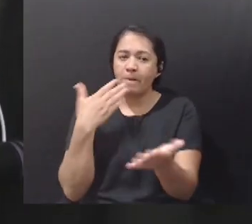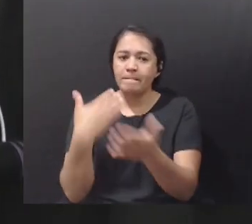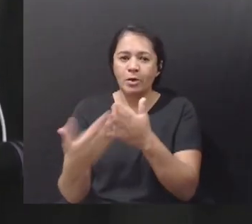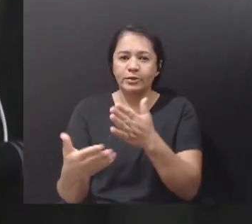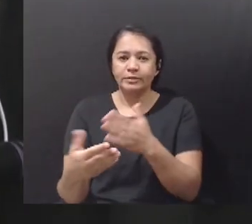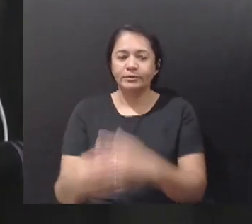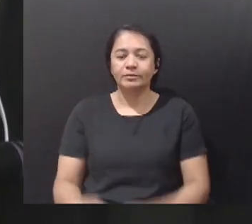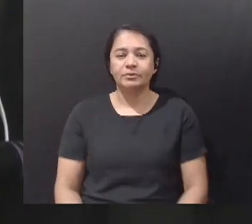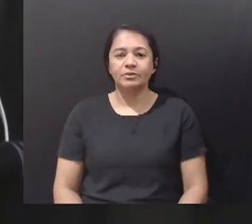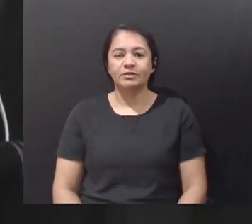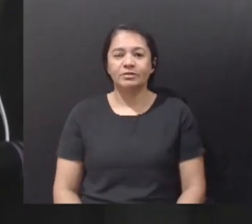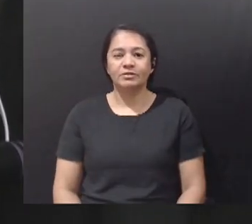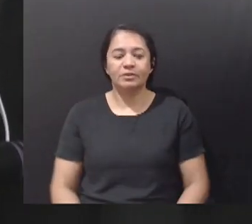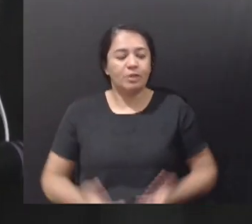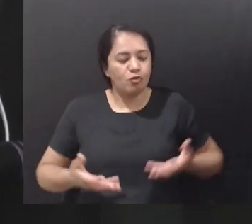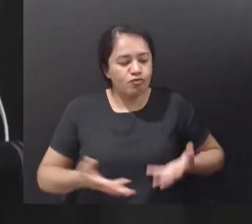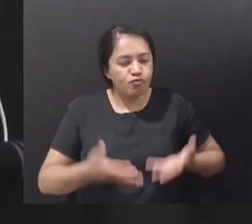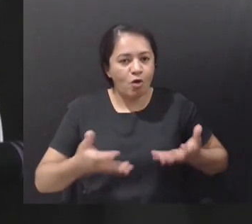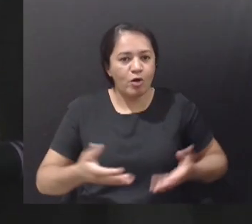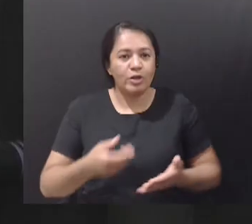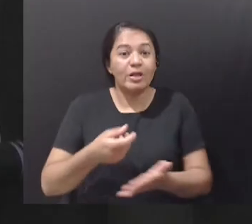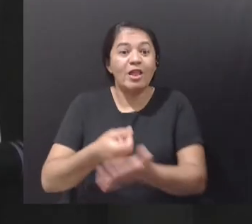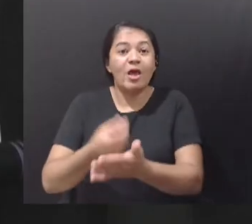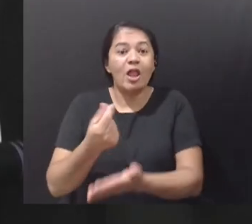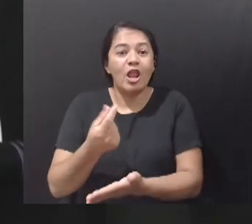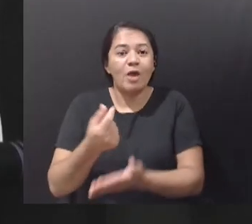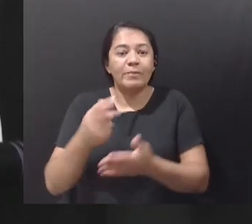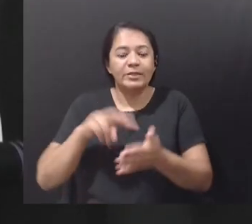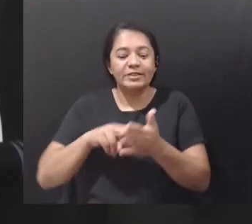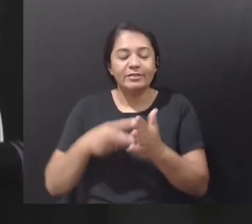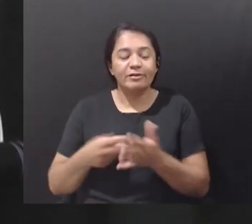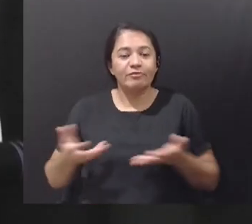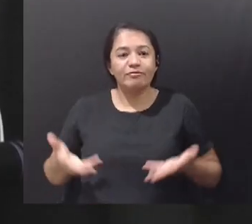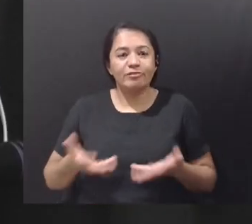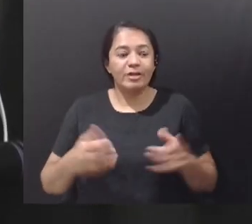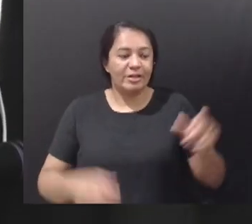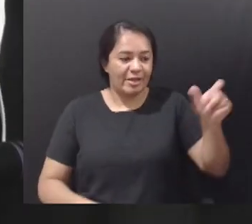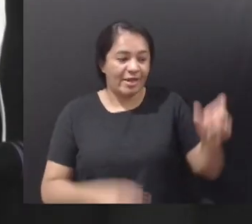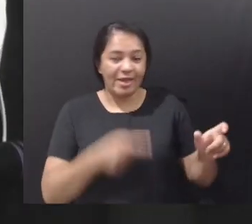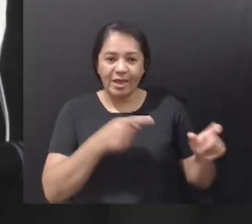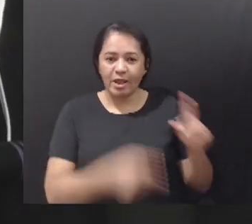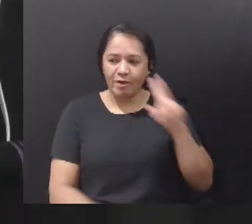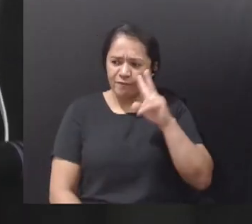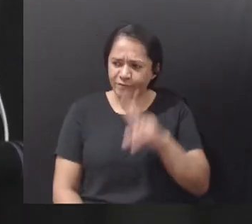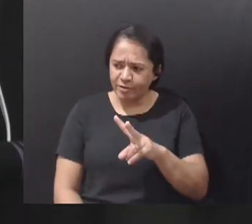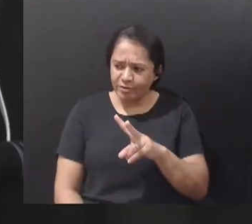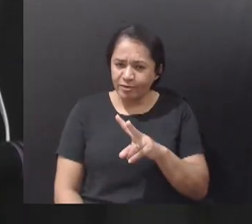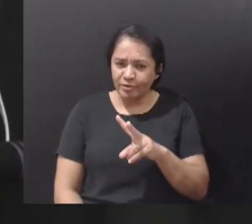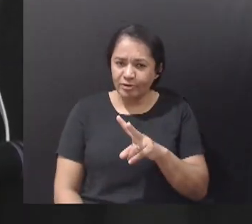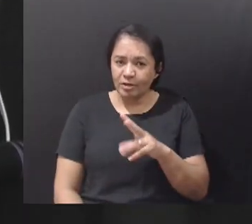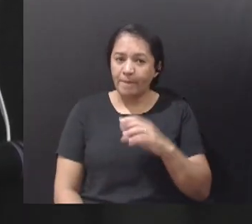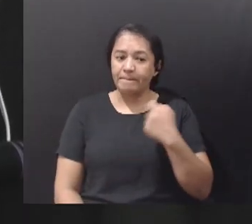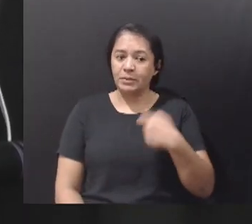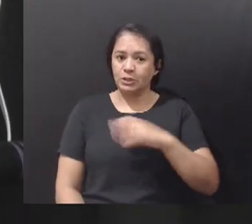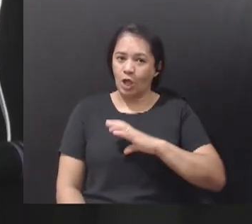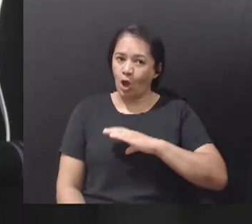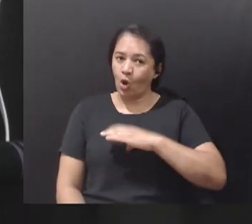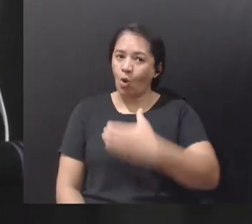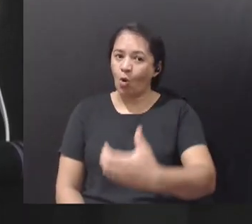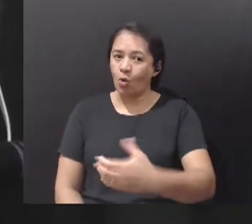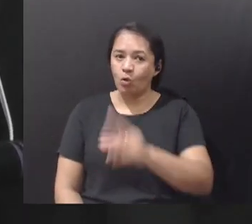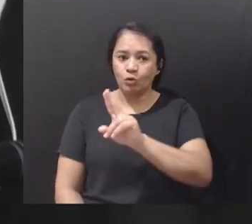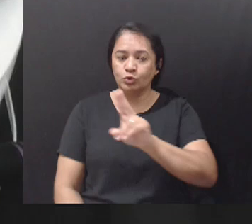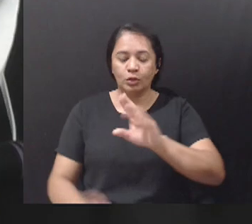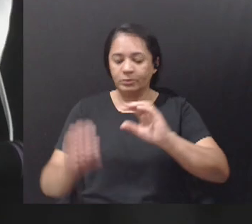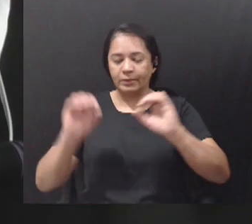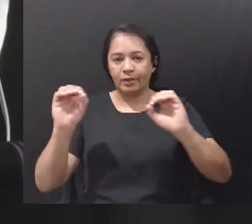um estímulo, a recompensa é um estímulo. Para que essa pessoa, primeiro que tenha coragem, né? Não vai aparecer o nome dela nem nada, mas